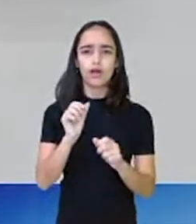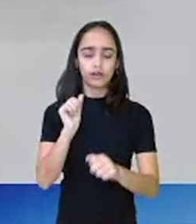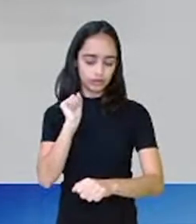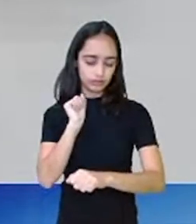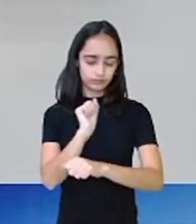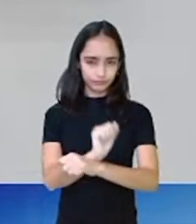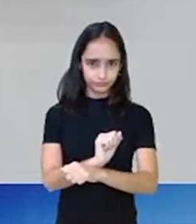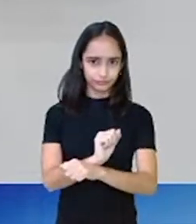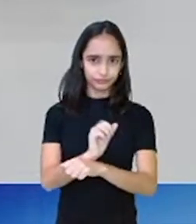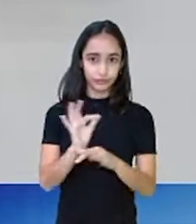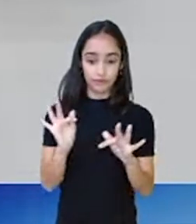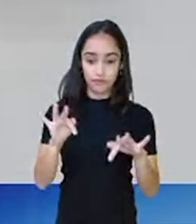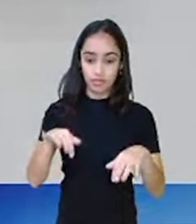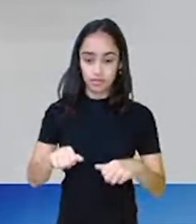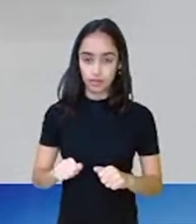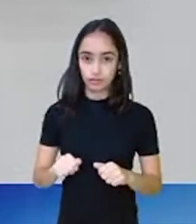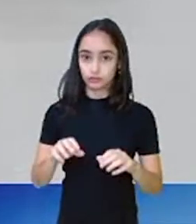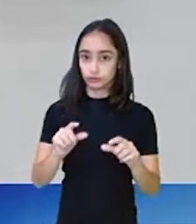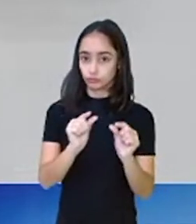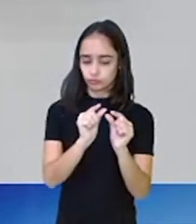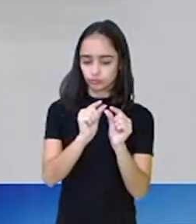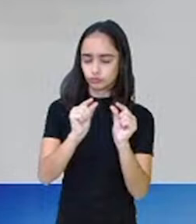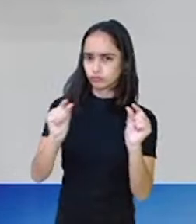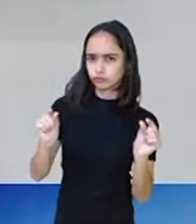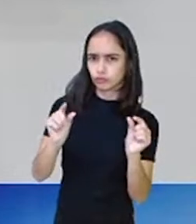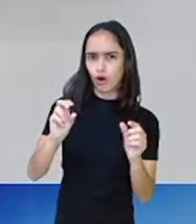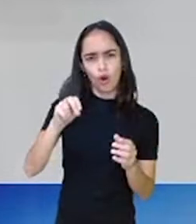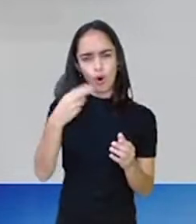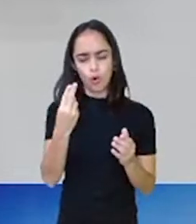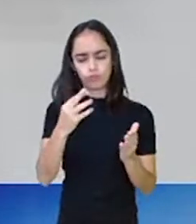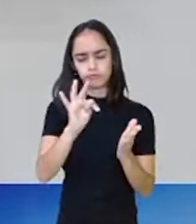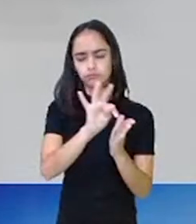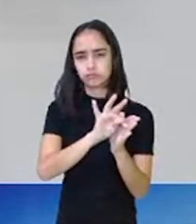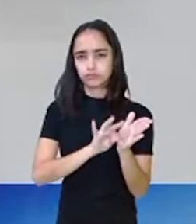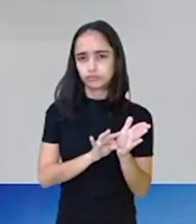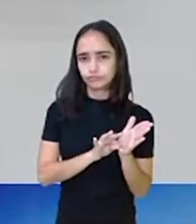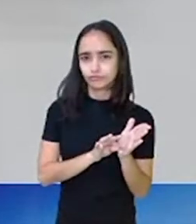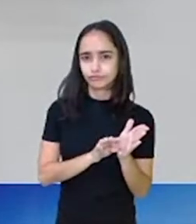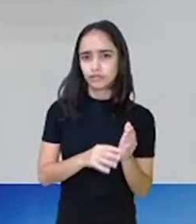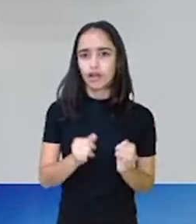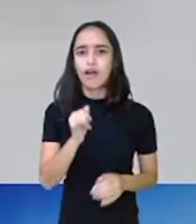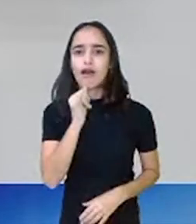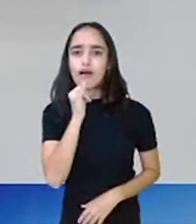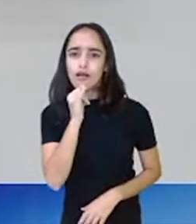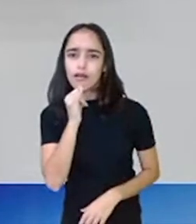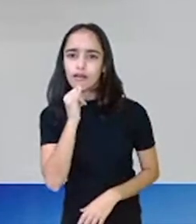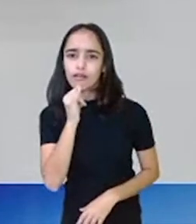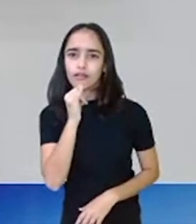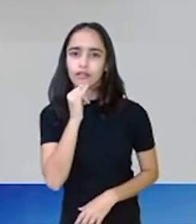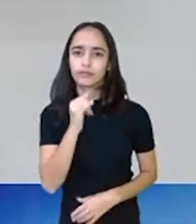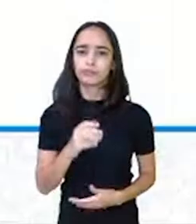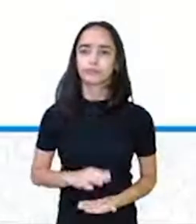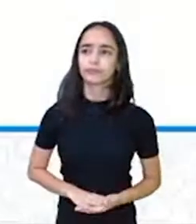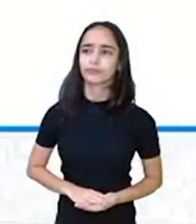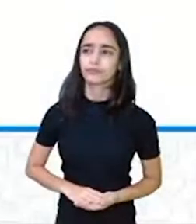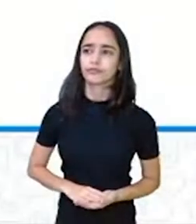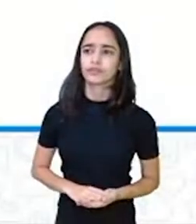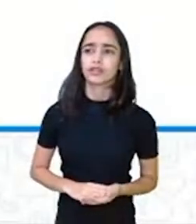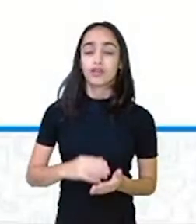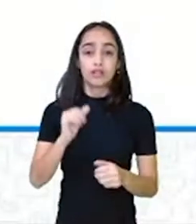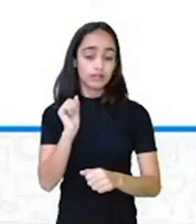texto, numa frase. Vou aí dar o exemplo aí, tem aí, ó, o exemplo dessa